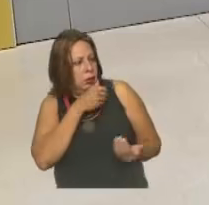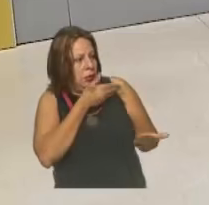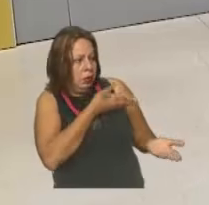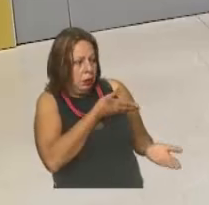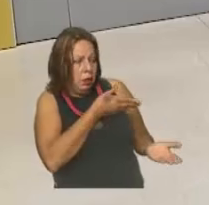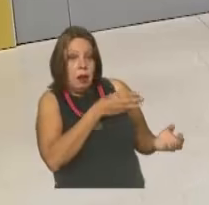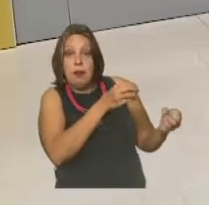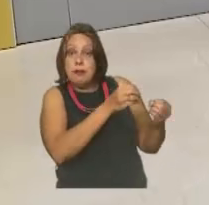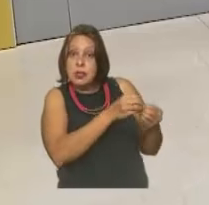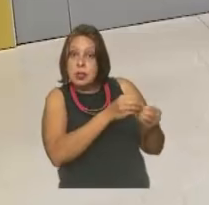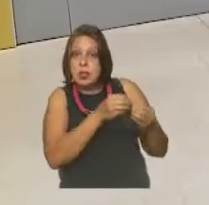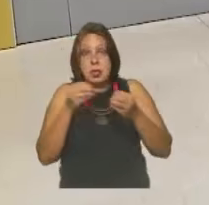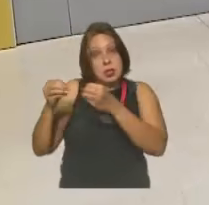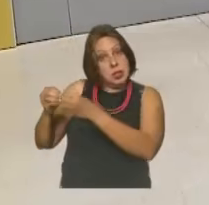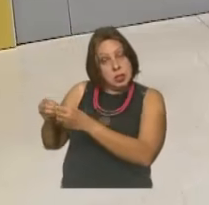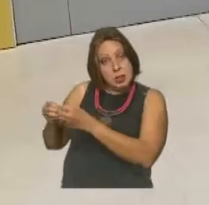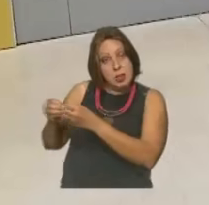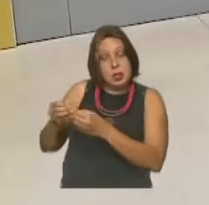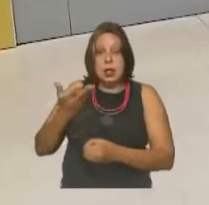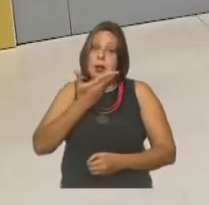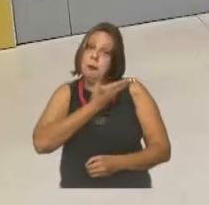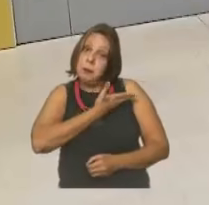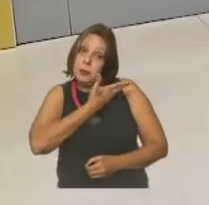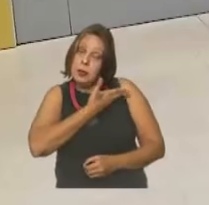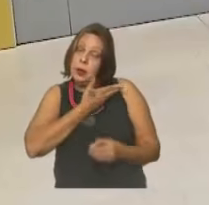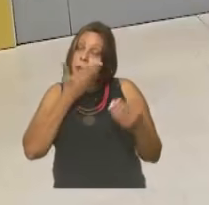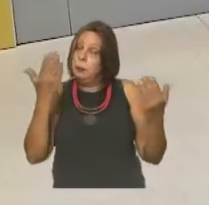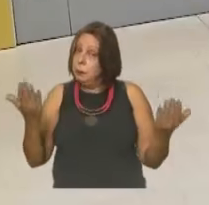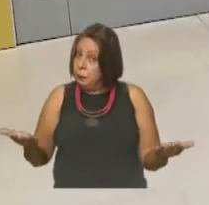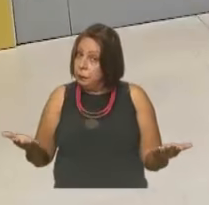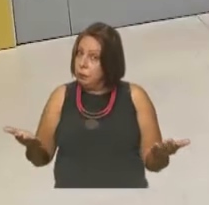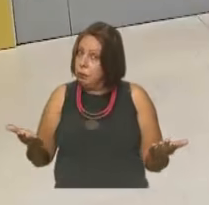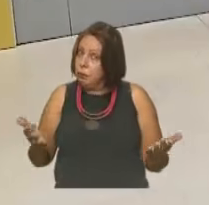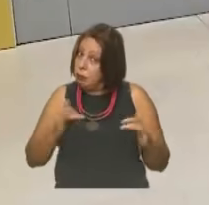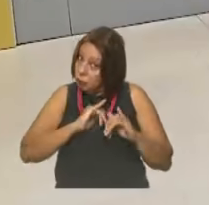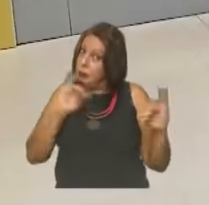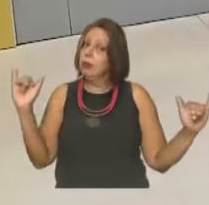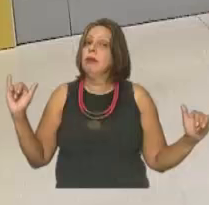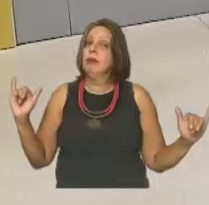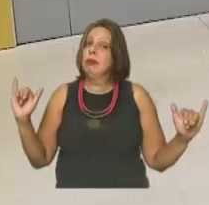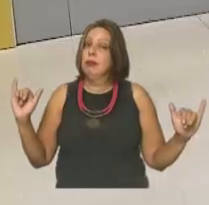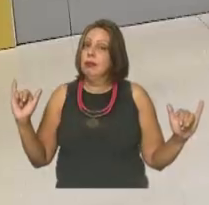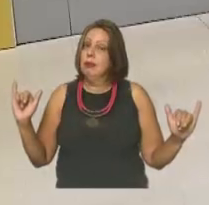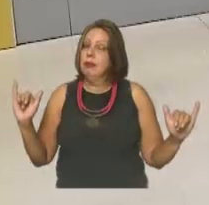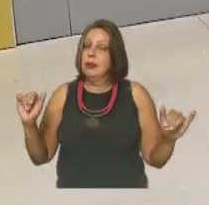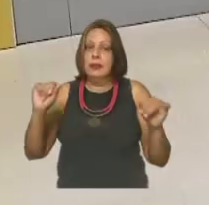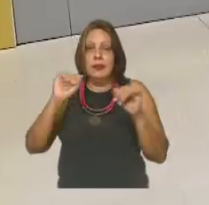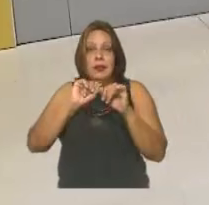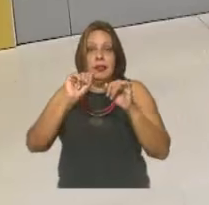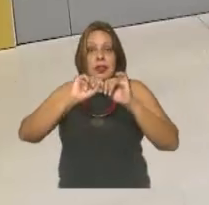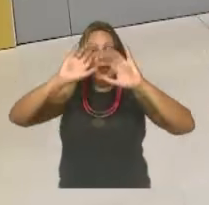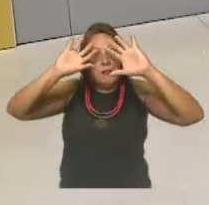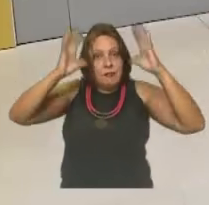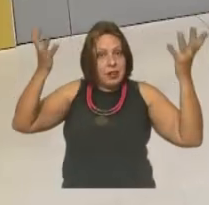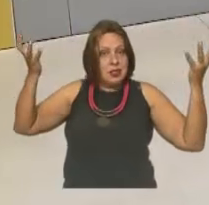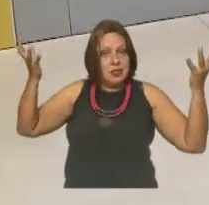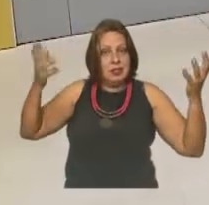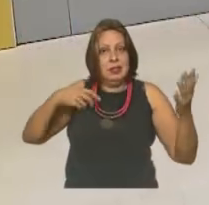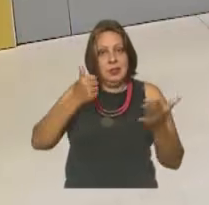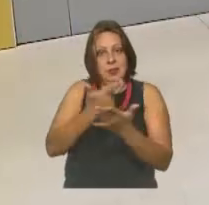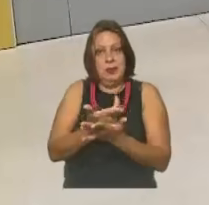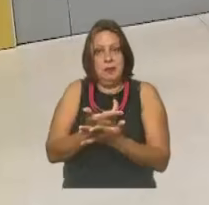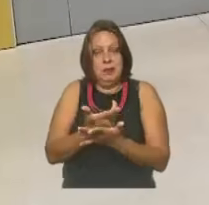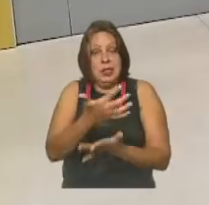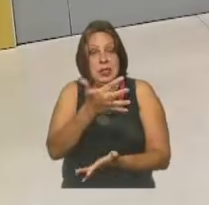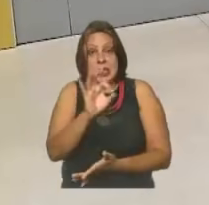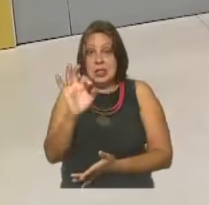sua vizinha, seus amigos que estão aí, né? Dá essa dica pra eles também. Faz a festa. festa e todo mundo adquire o seu, pois 100